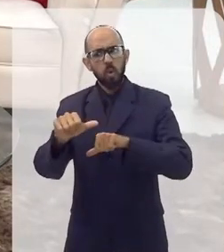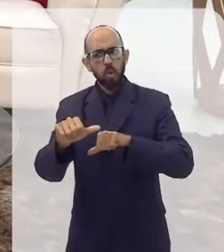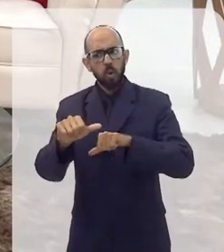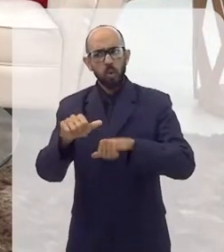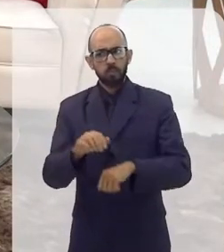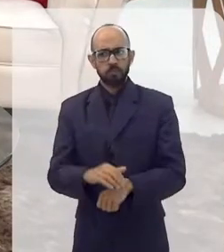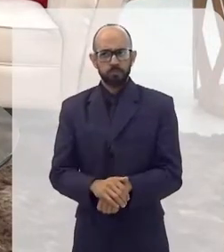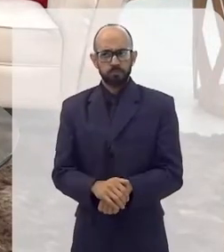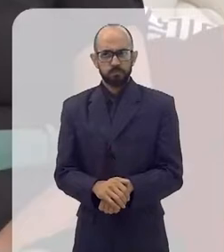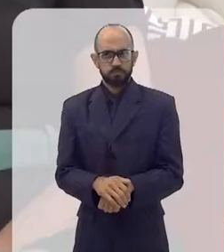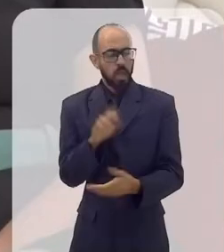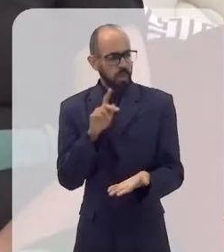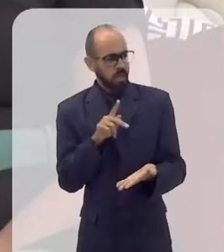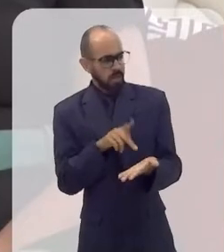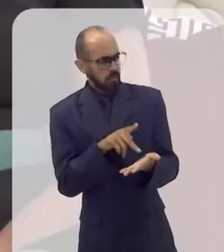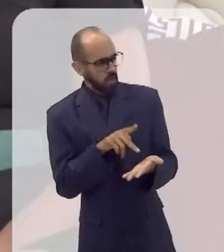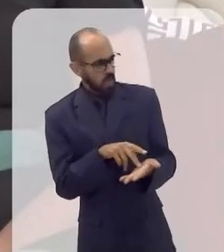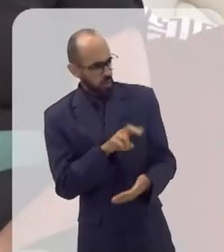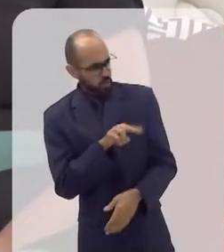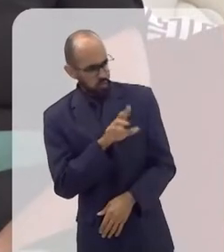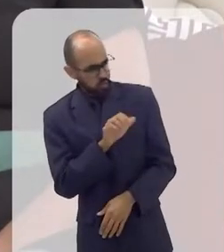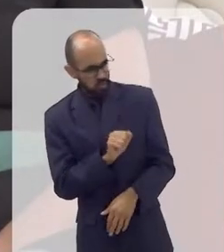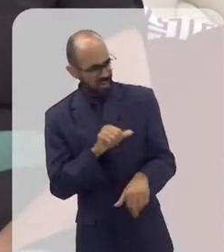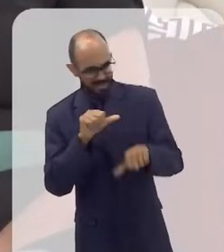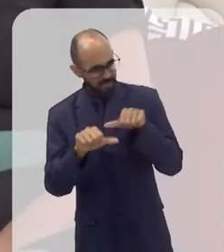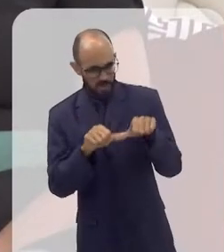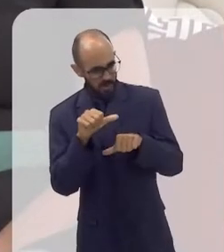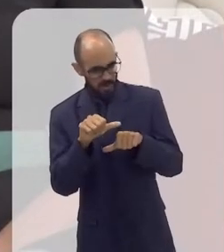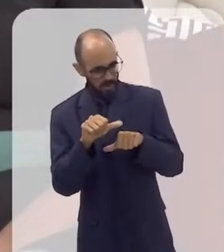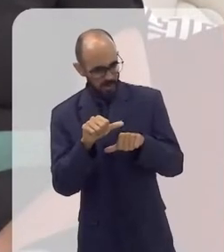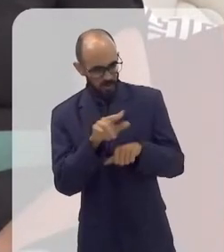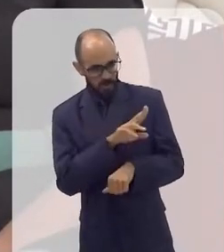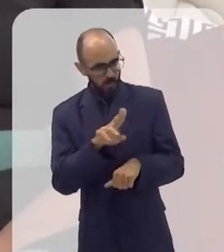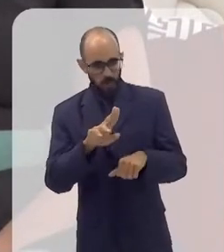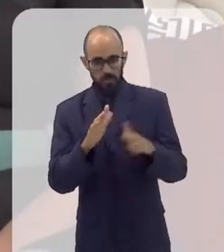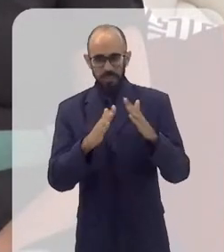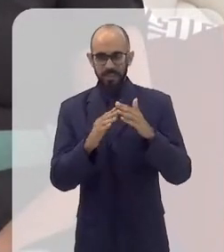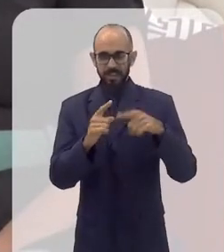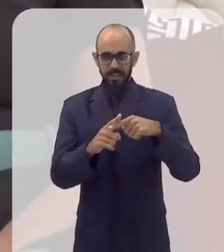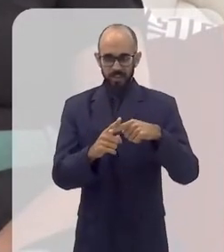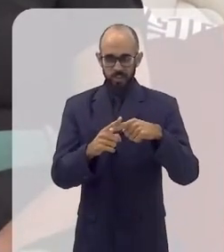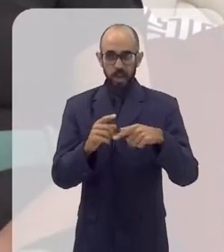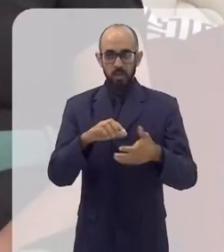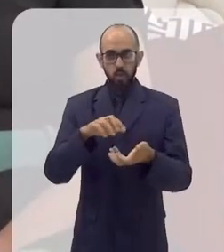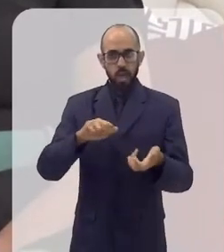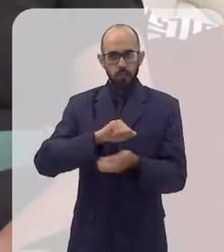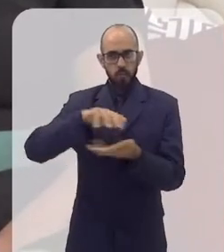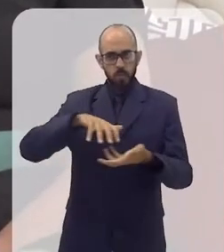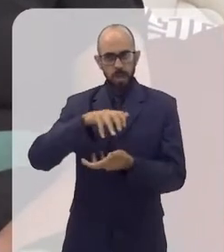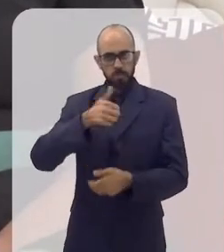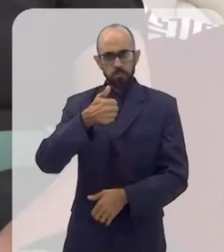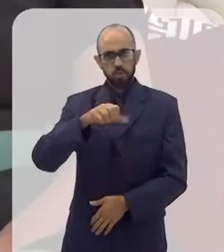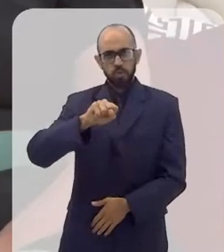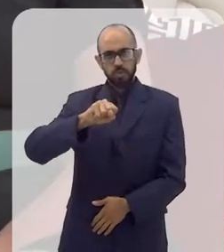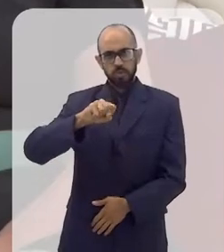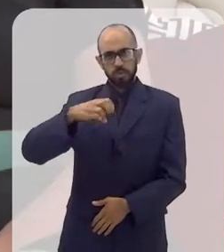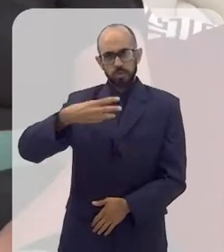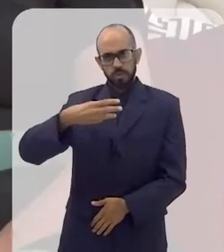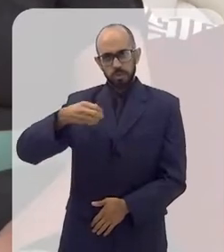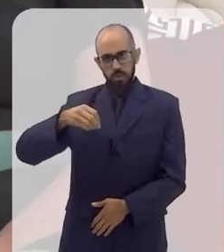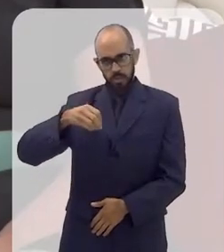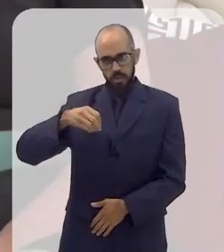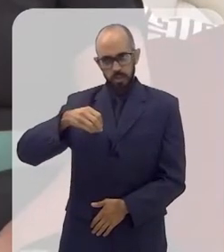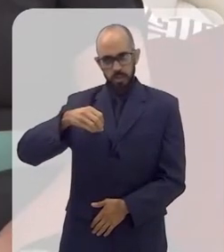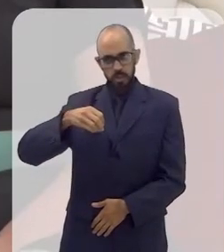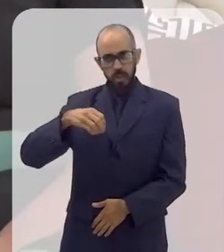mudança? Na verdade, Luzia, nunca houve mudança. O nome da igreja, desde que ela foi restaurada, organizada em 1830, se